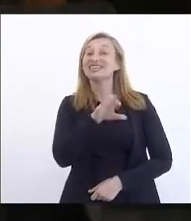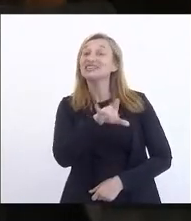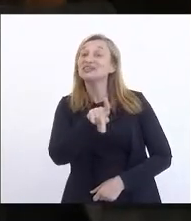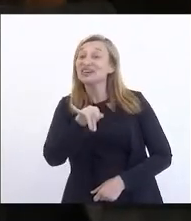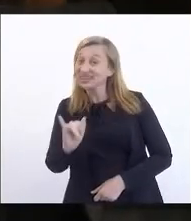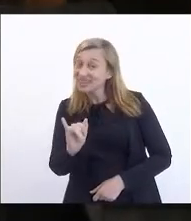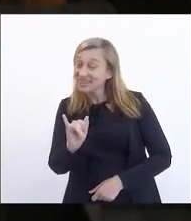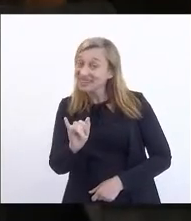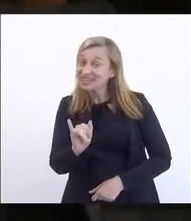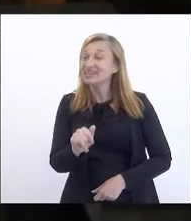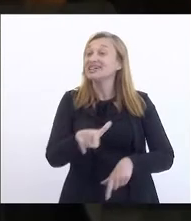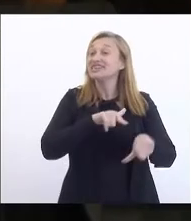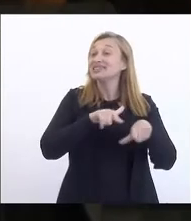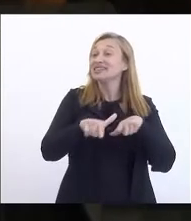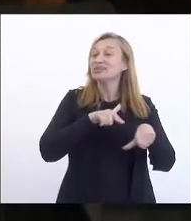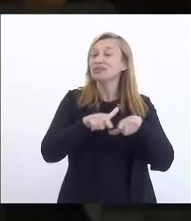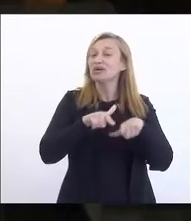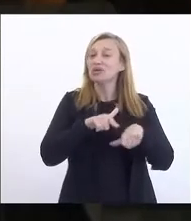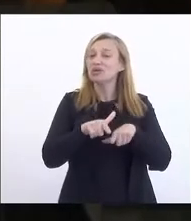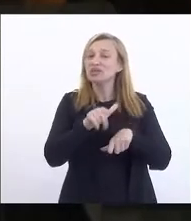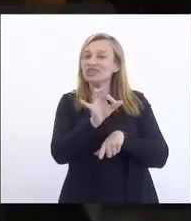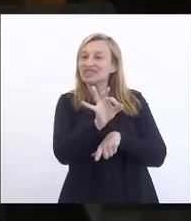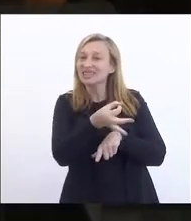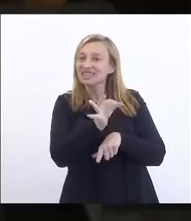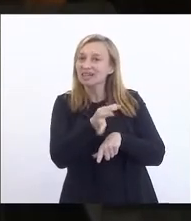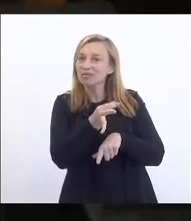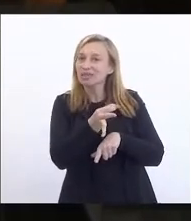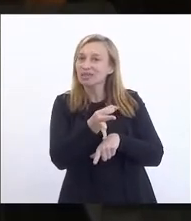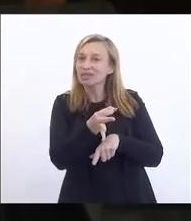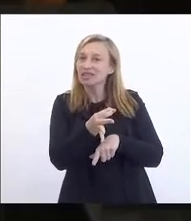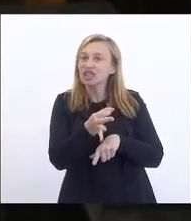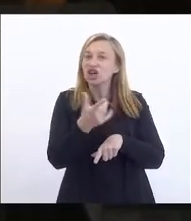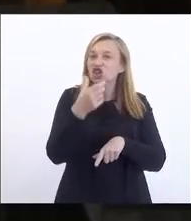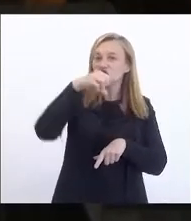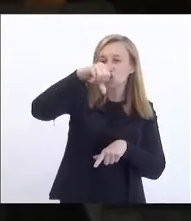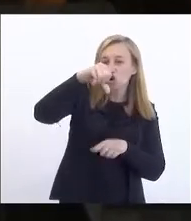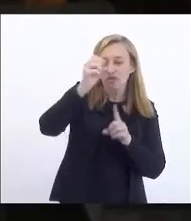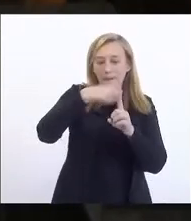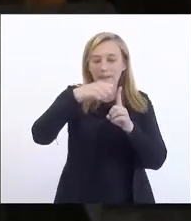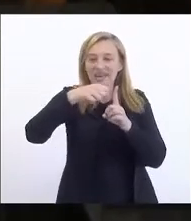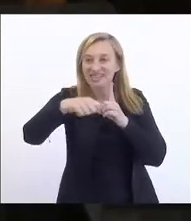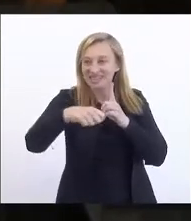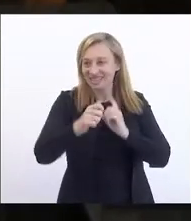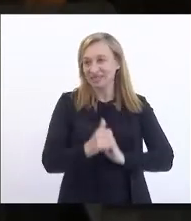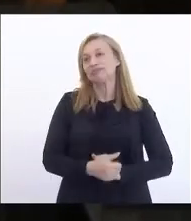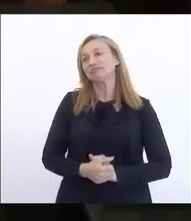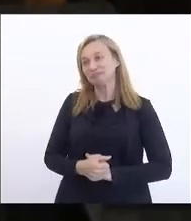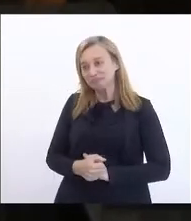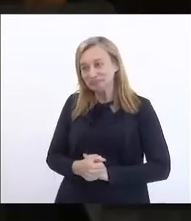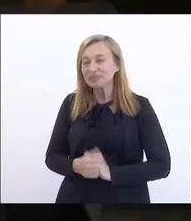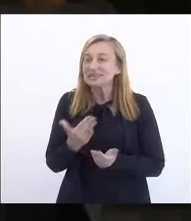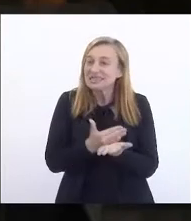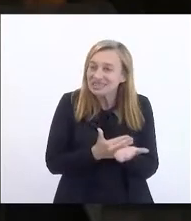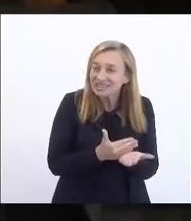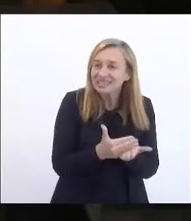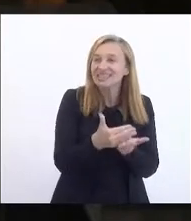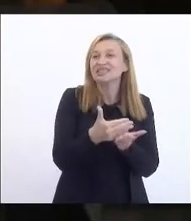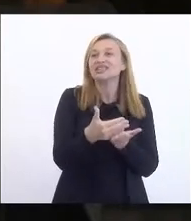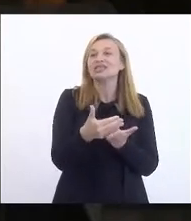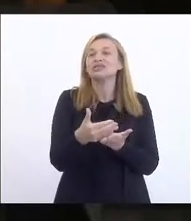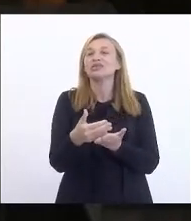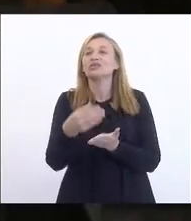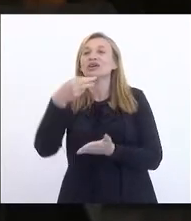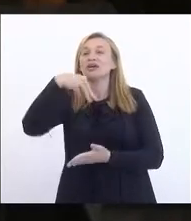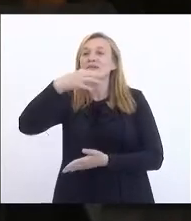trabalhou praticamente por nove meses, que ela se iniciou em